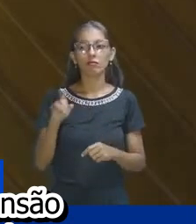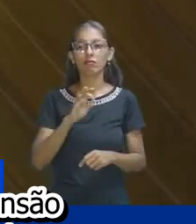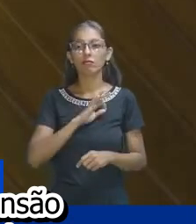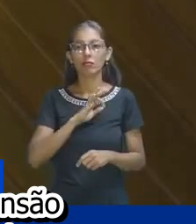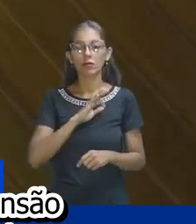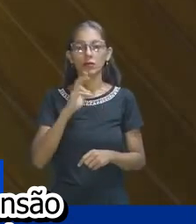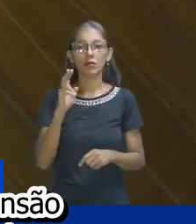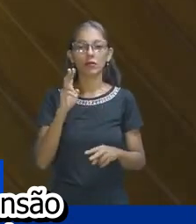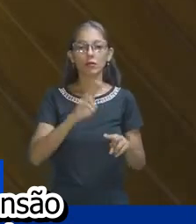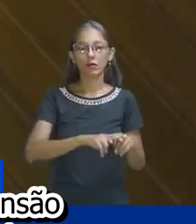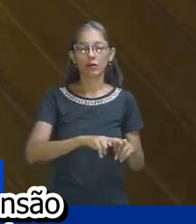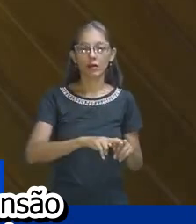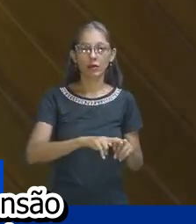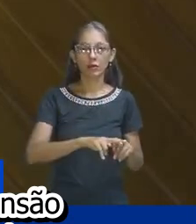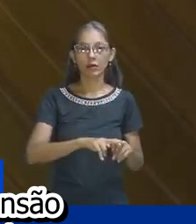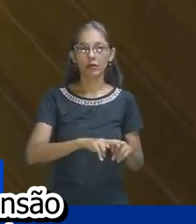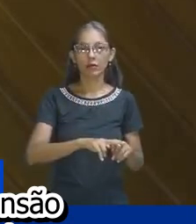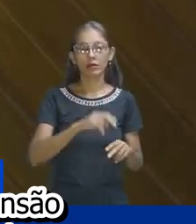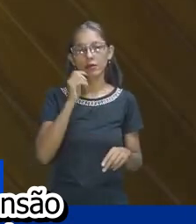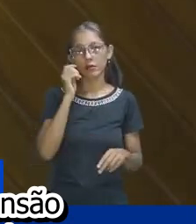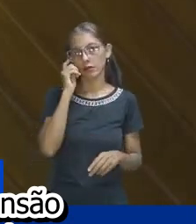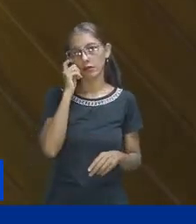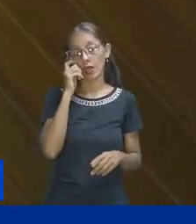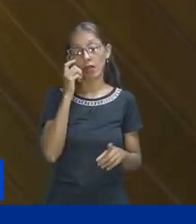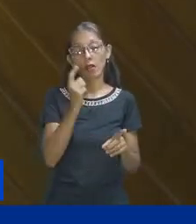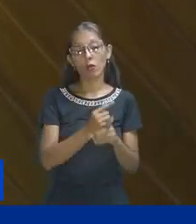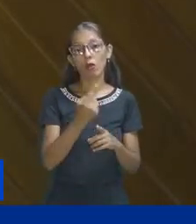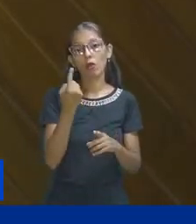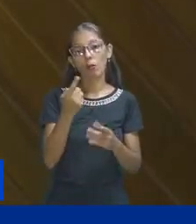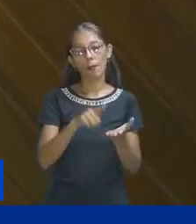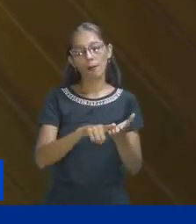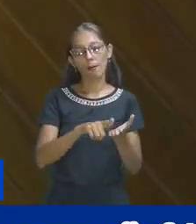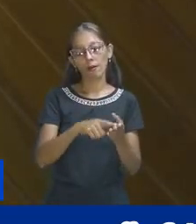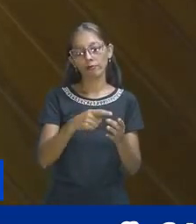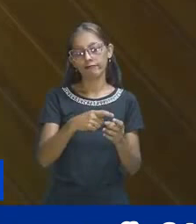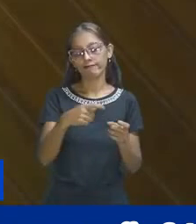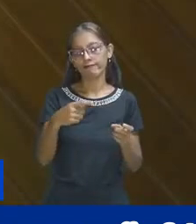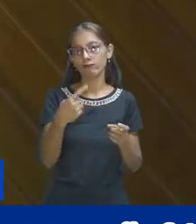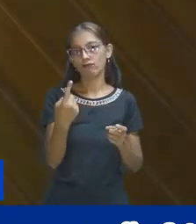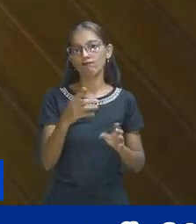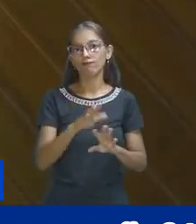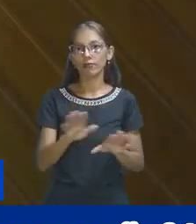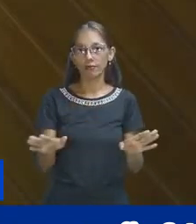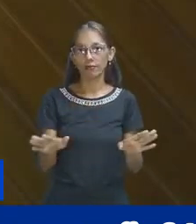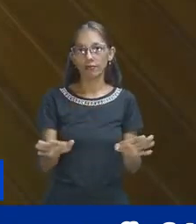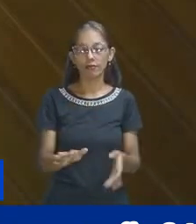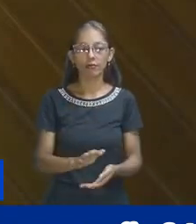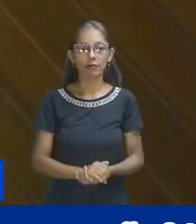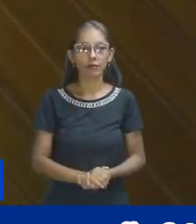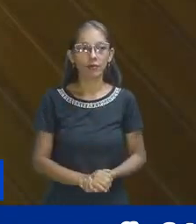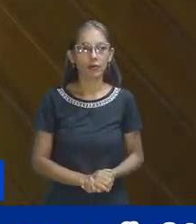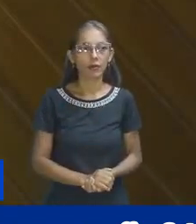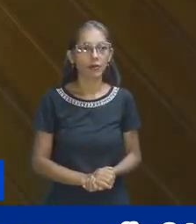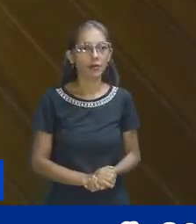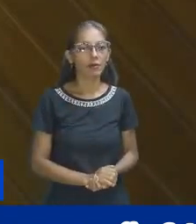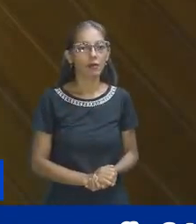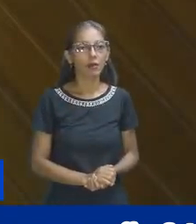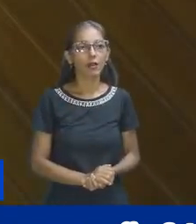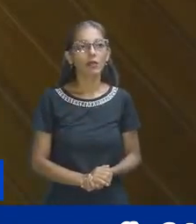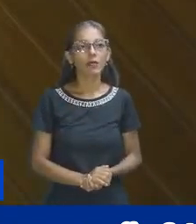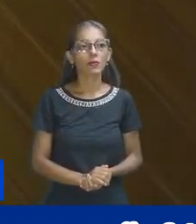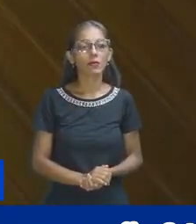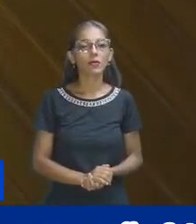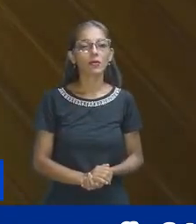apreensão apenas de um único santinho, uma única unidade. Essa alegação de que existiam vários